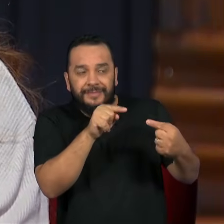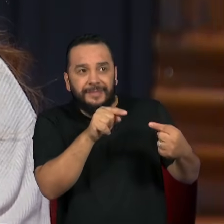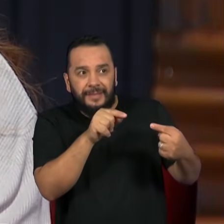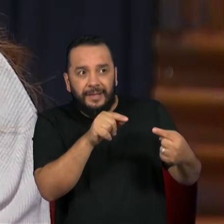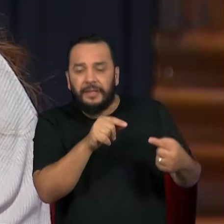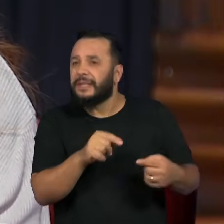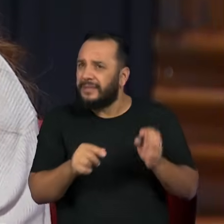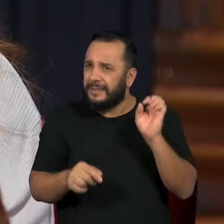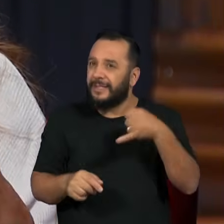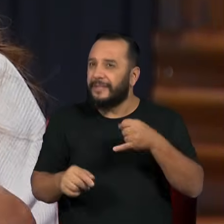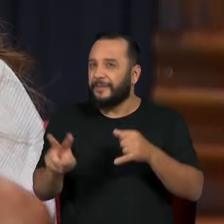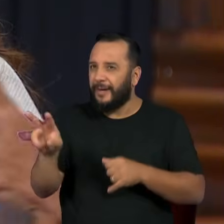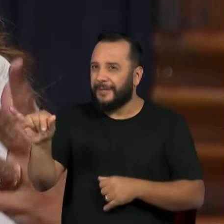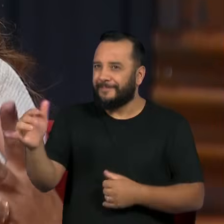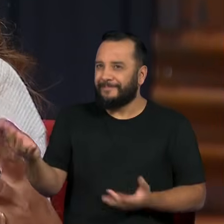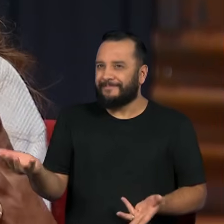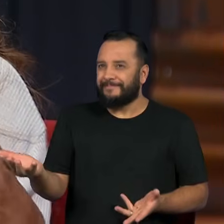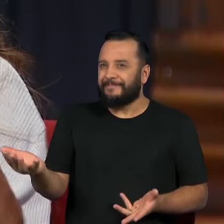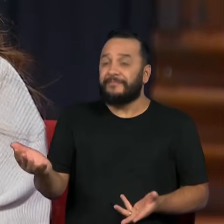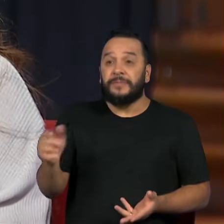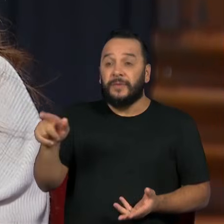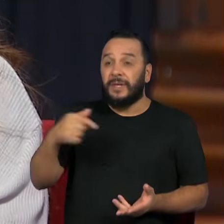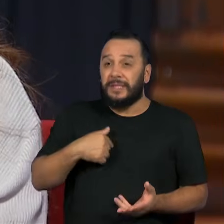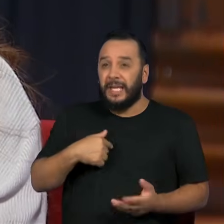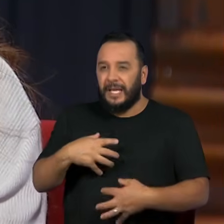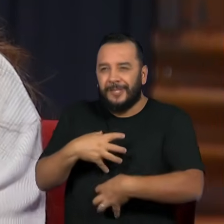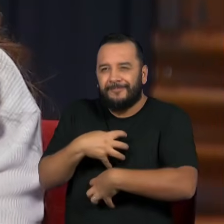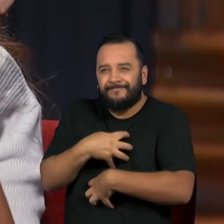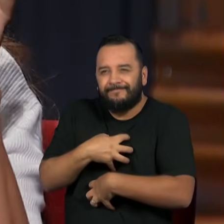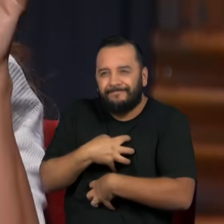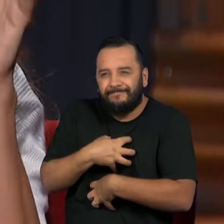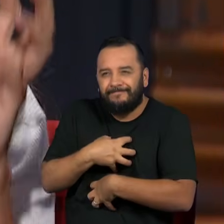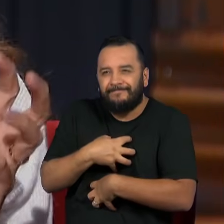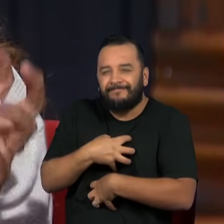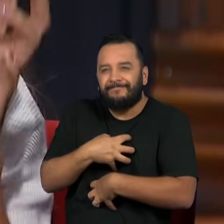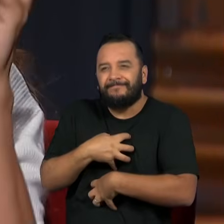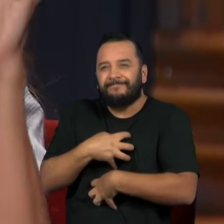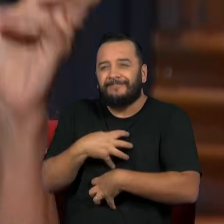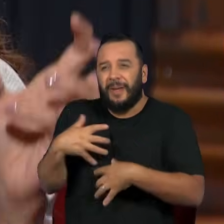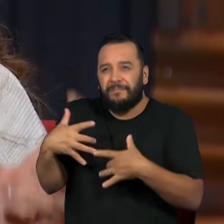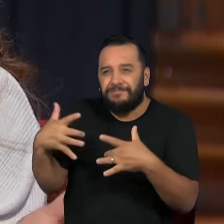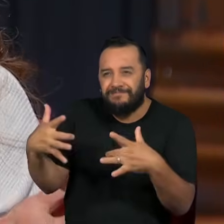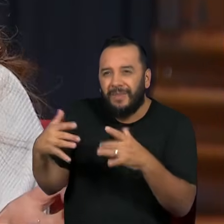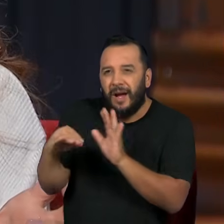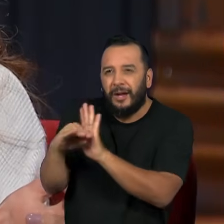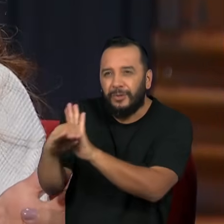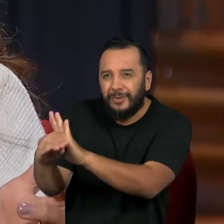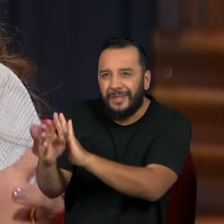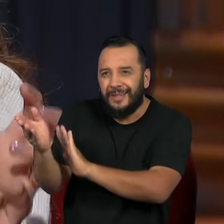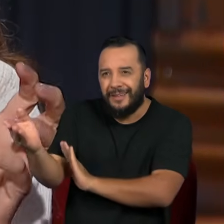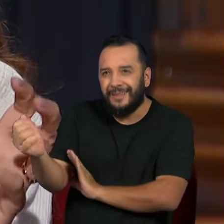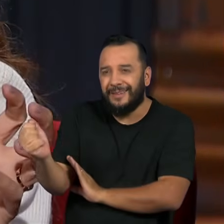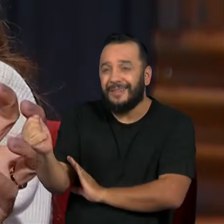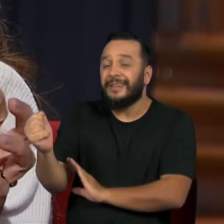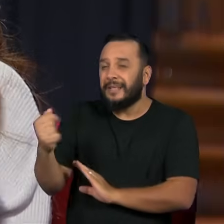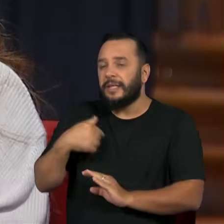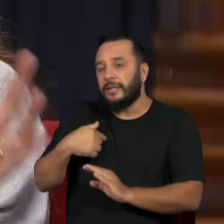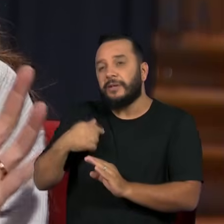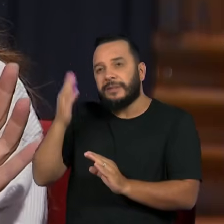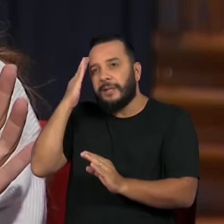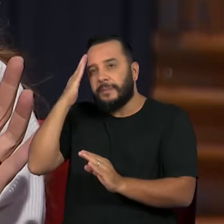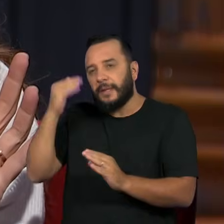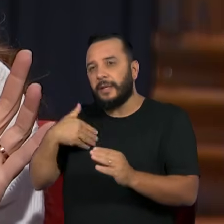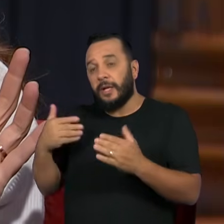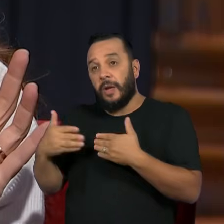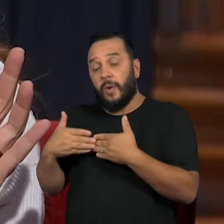né? Para você exercer a compaixão, você tem que saber a sua disposição e a sua disponibilidade. São